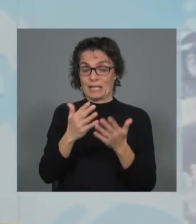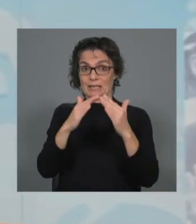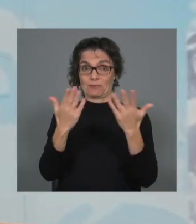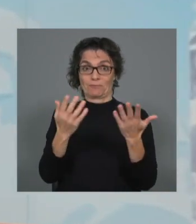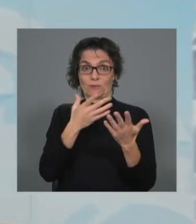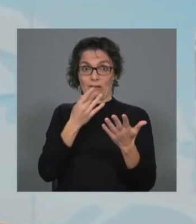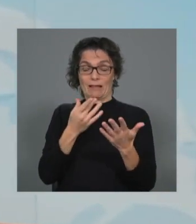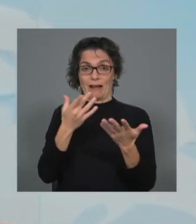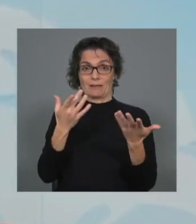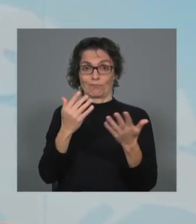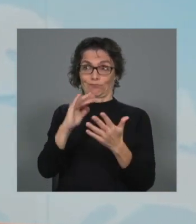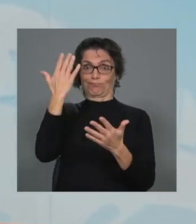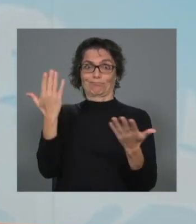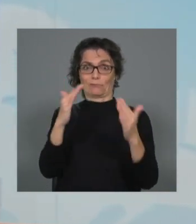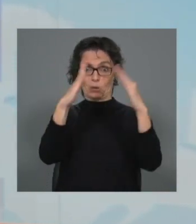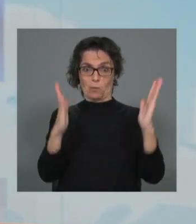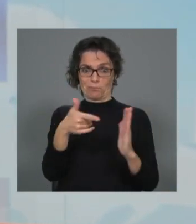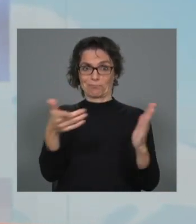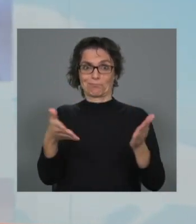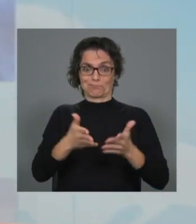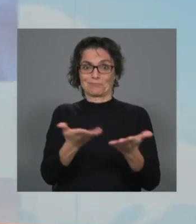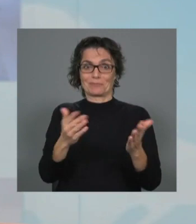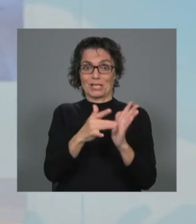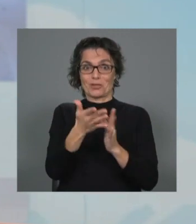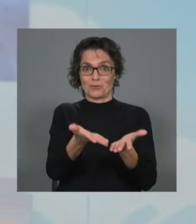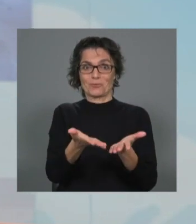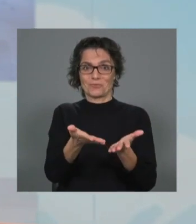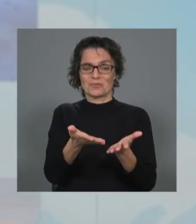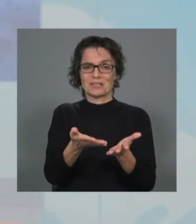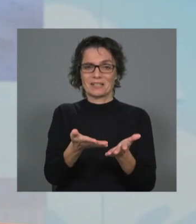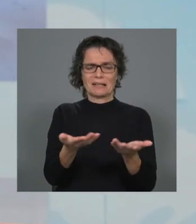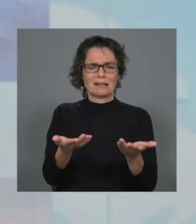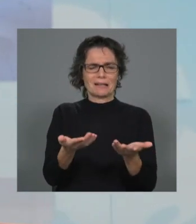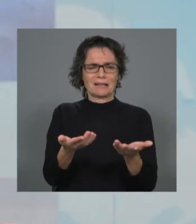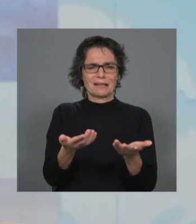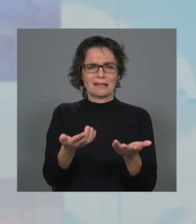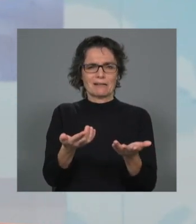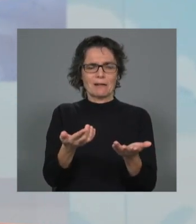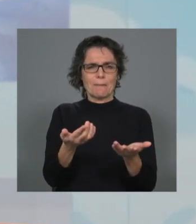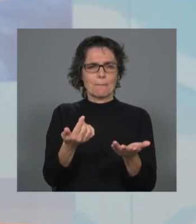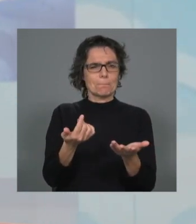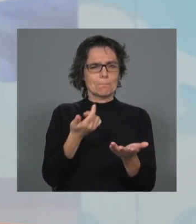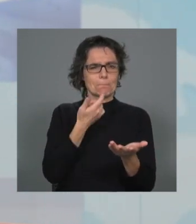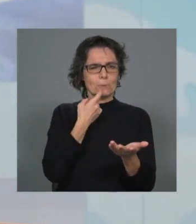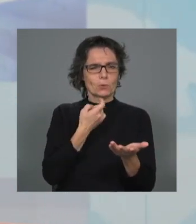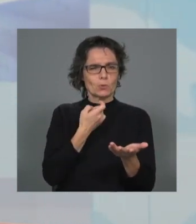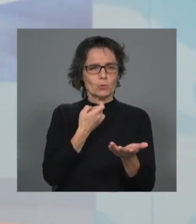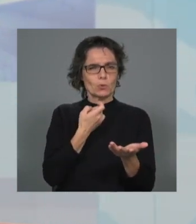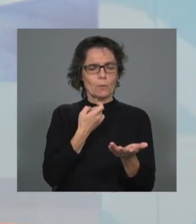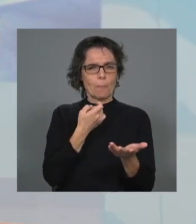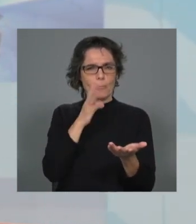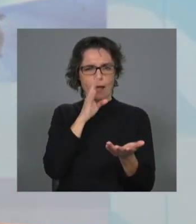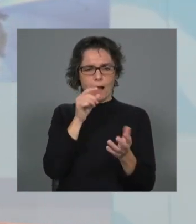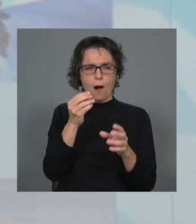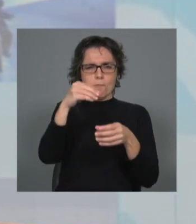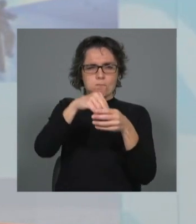celebra cristamente, não é? Como uma festa do nascimento de Jesus. E se quiséssemos olhar as personagens